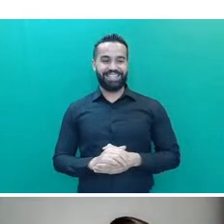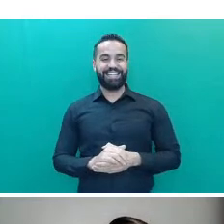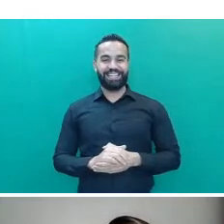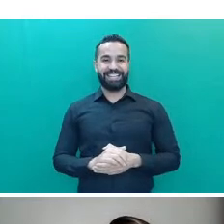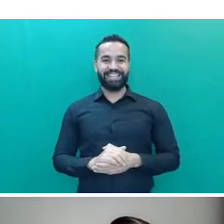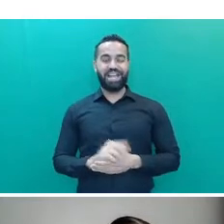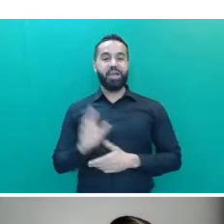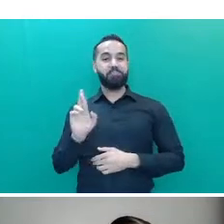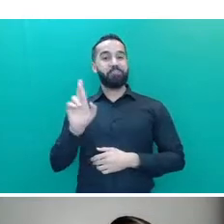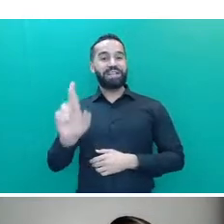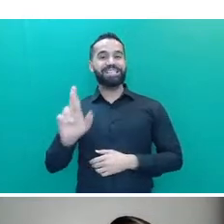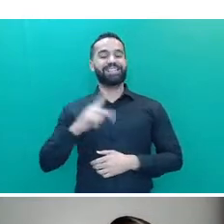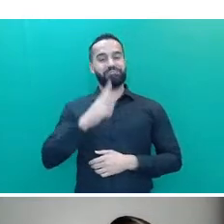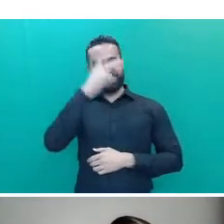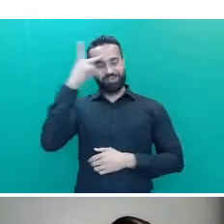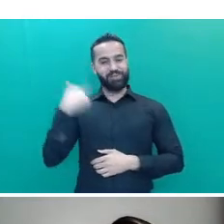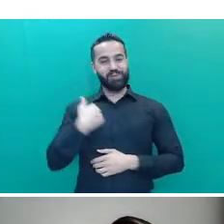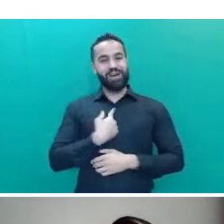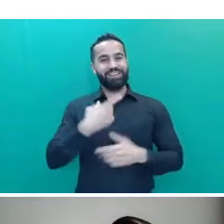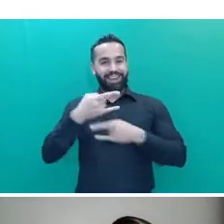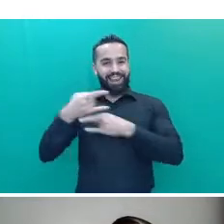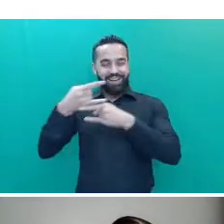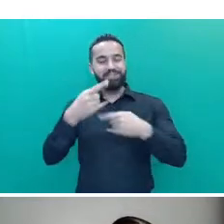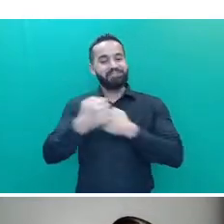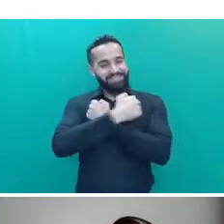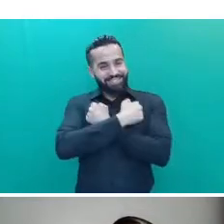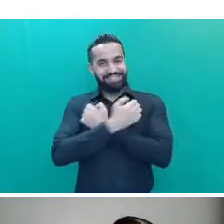Eu acho que nós podemos encerrar.